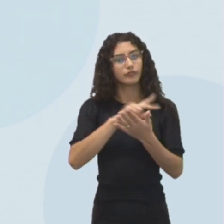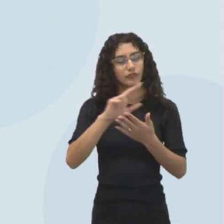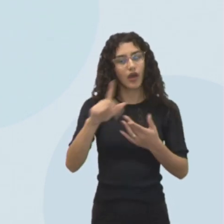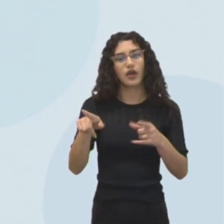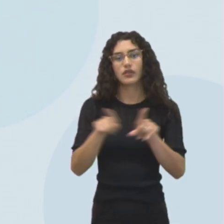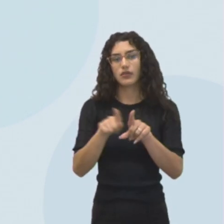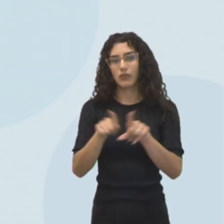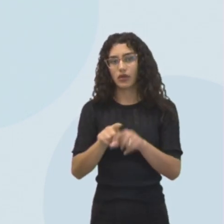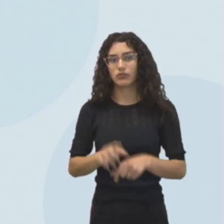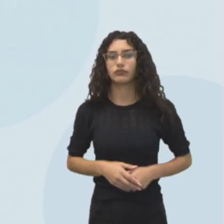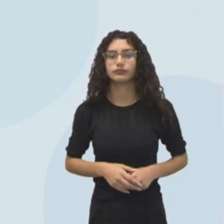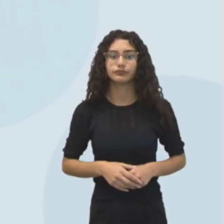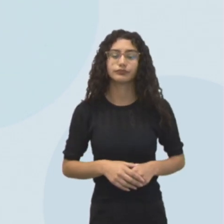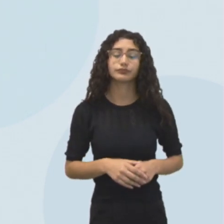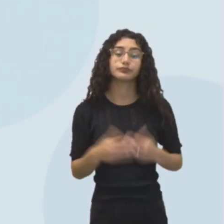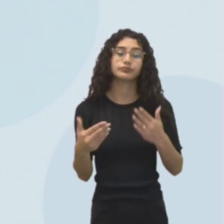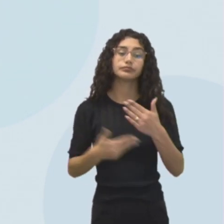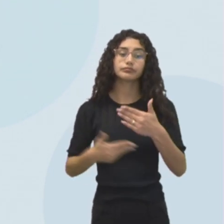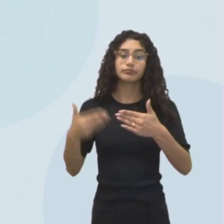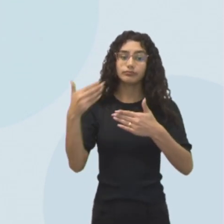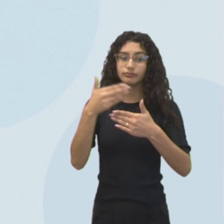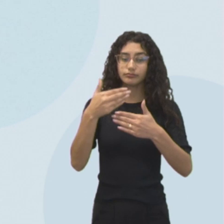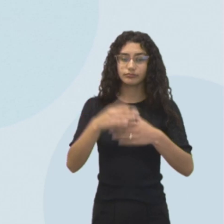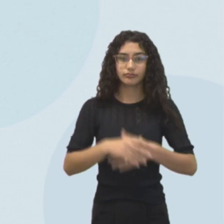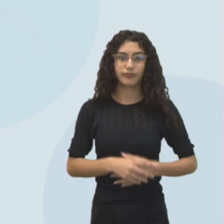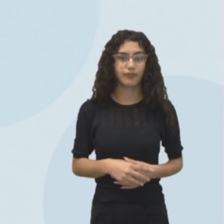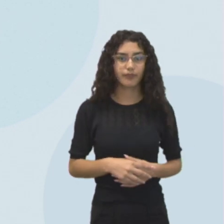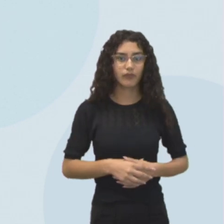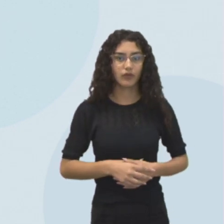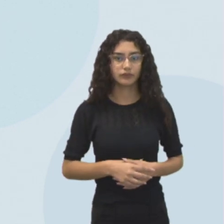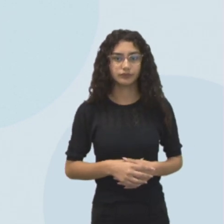né, gente? Próximo slide.